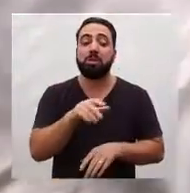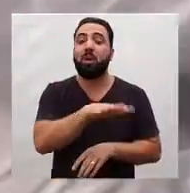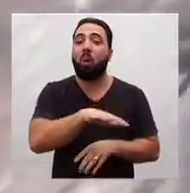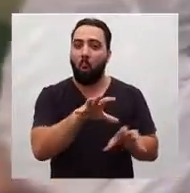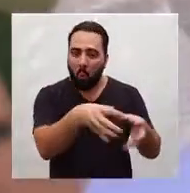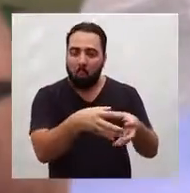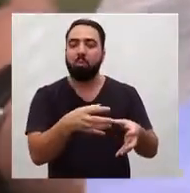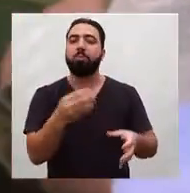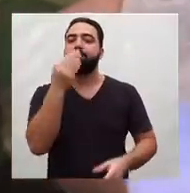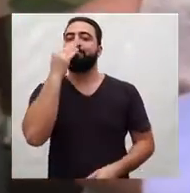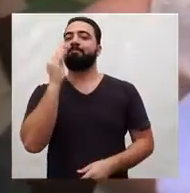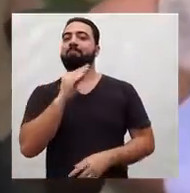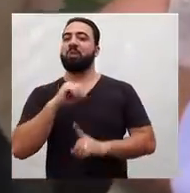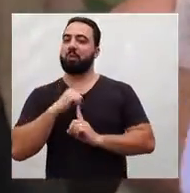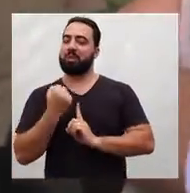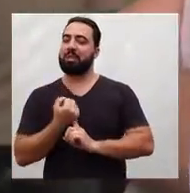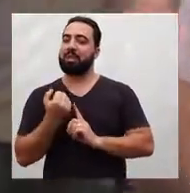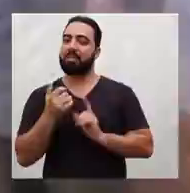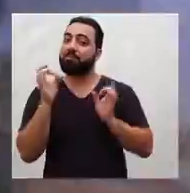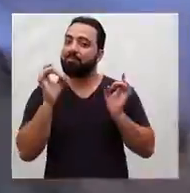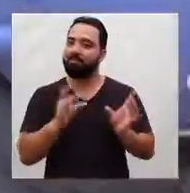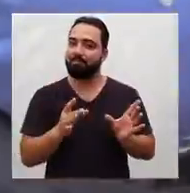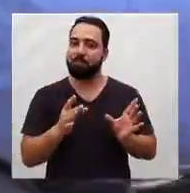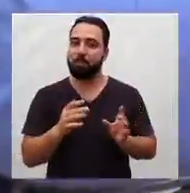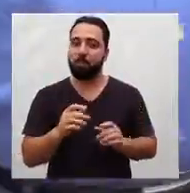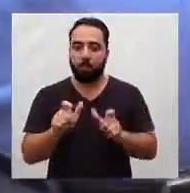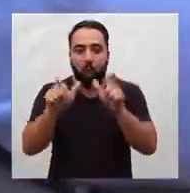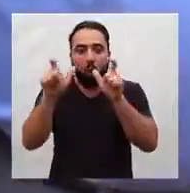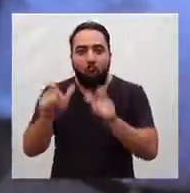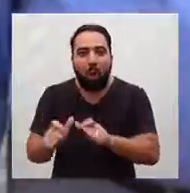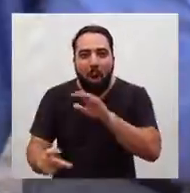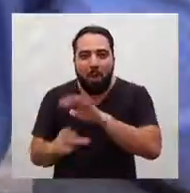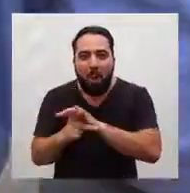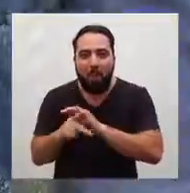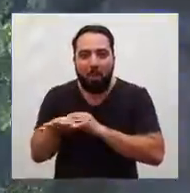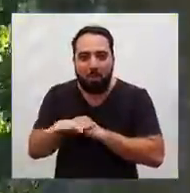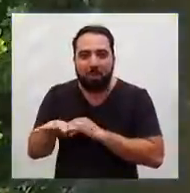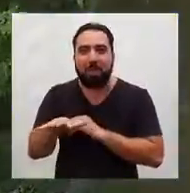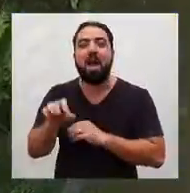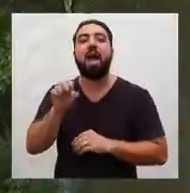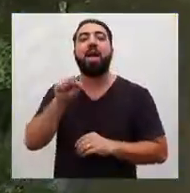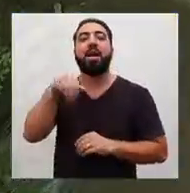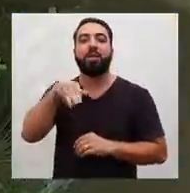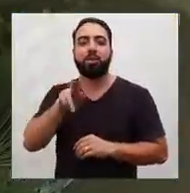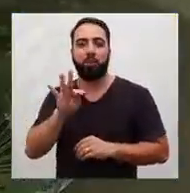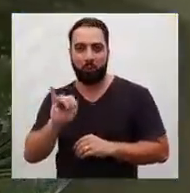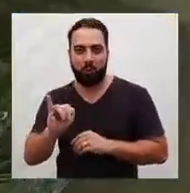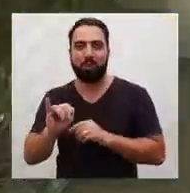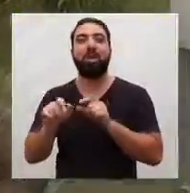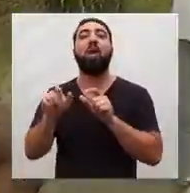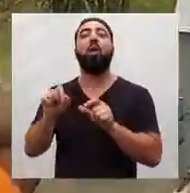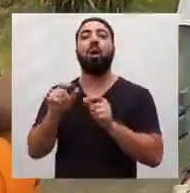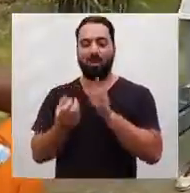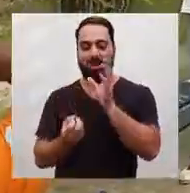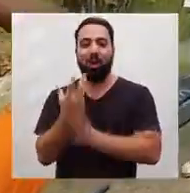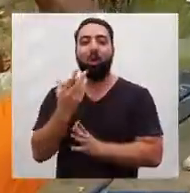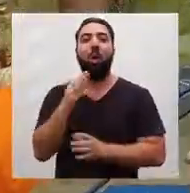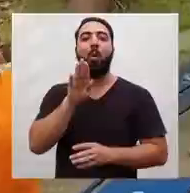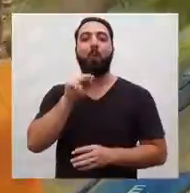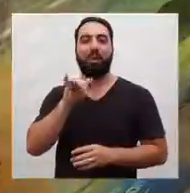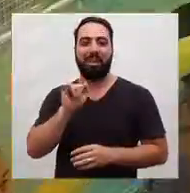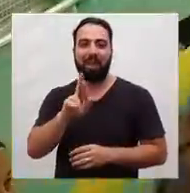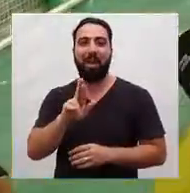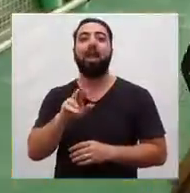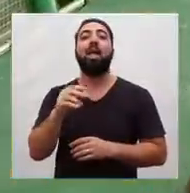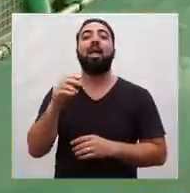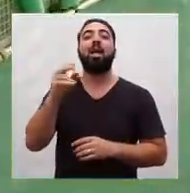são esquecidas pela sociedade. No espaço da terceira idade, o nosso Smurt, criado por Bornier em